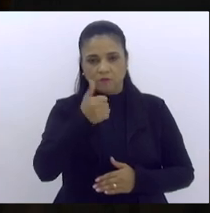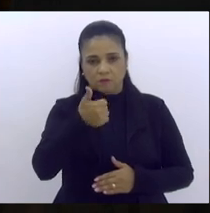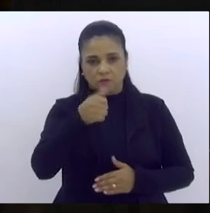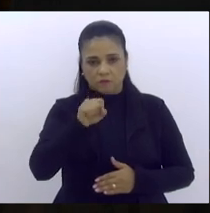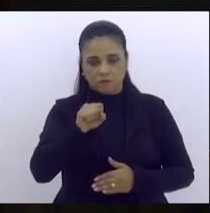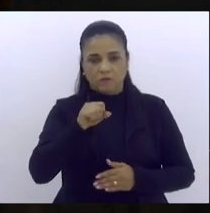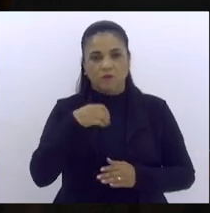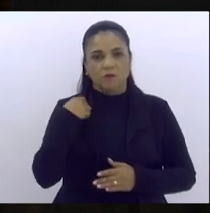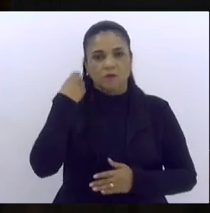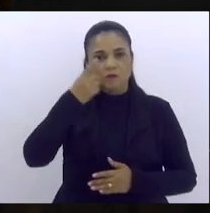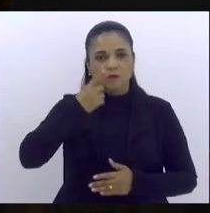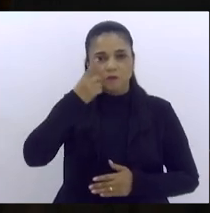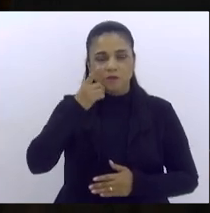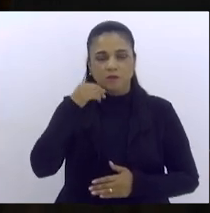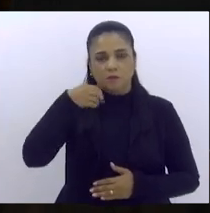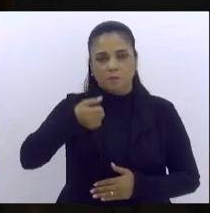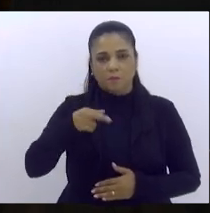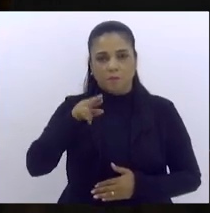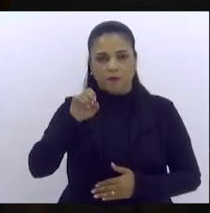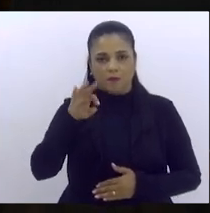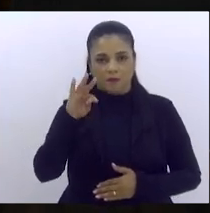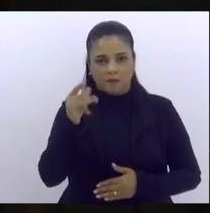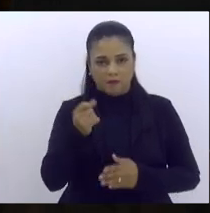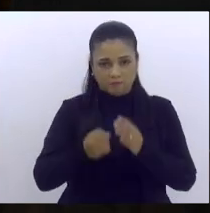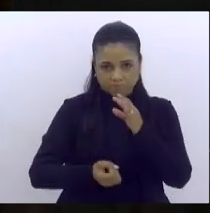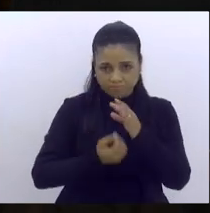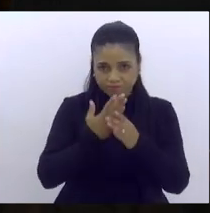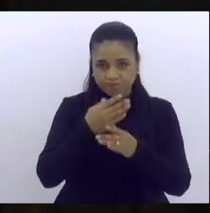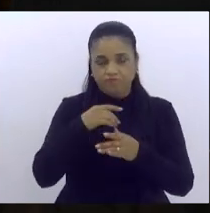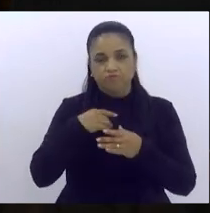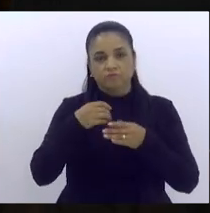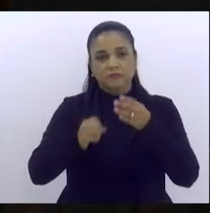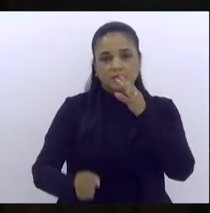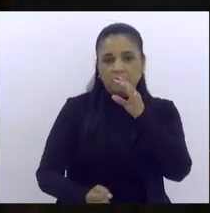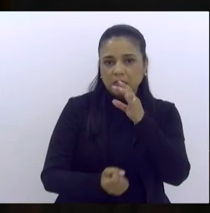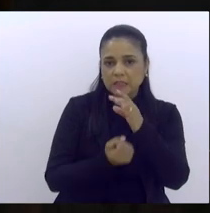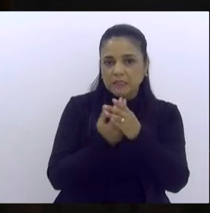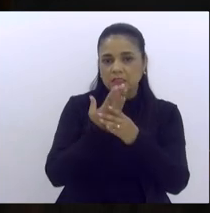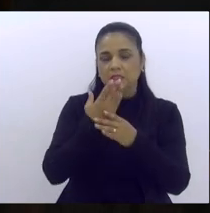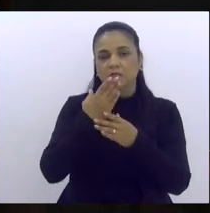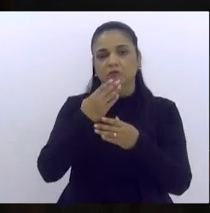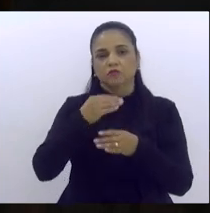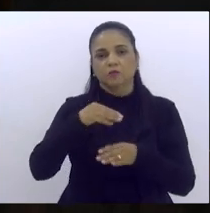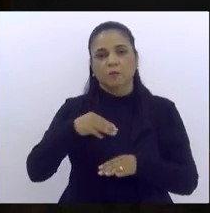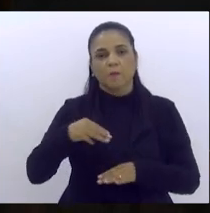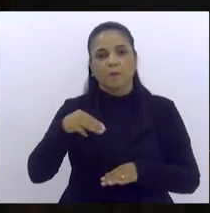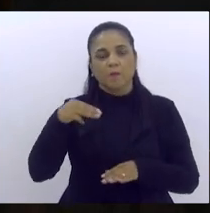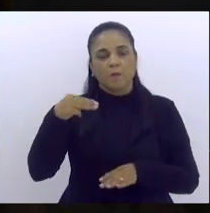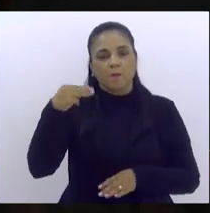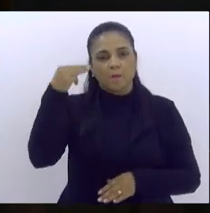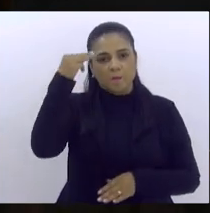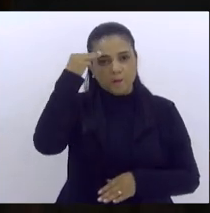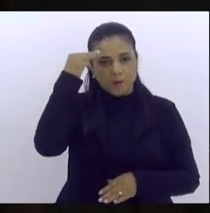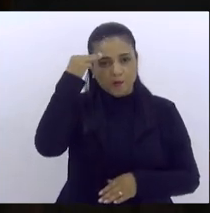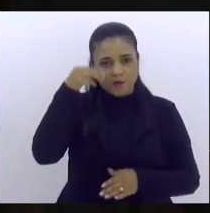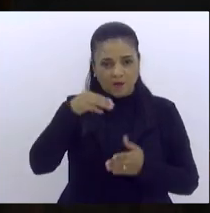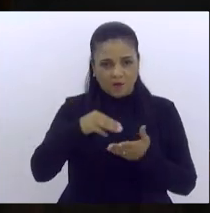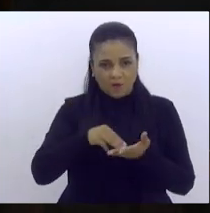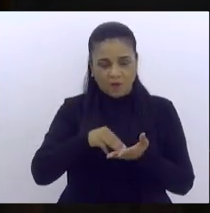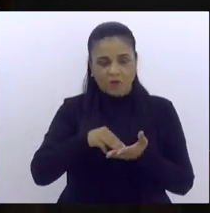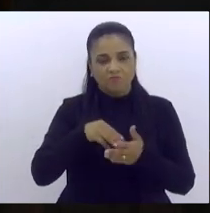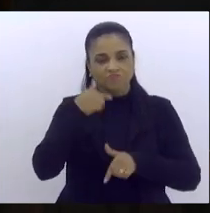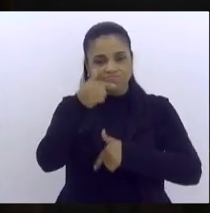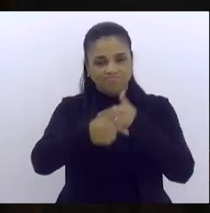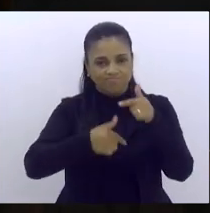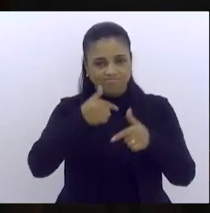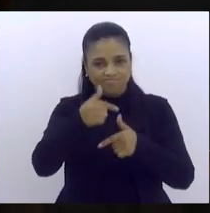3.876/2018, de autoria da deputada Marta Rocha, que dispõe sobre a criação de memorial em homenagem aos policiais mortos em razão do serviço